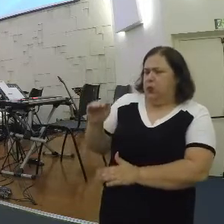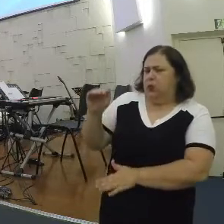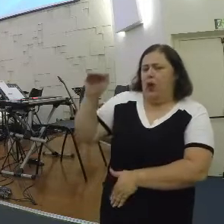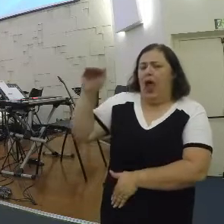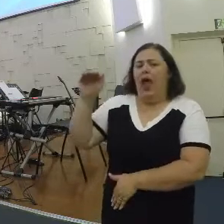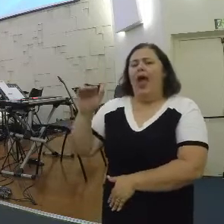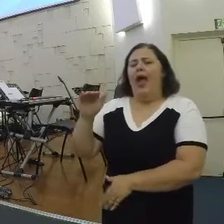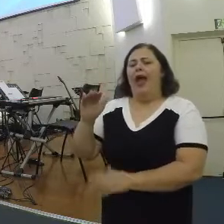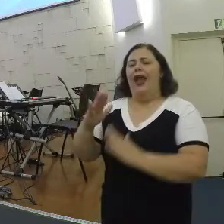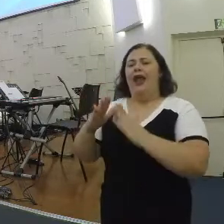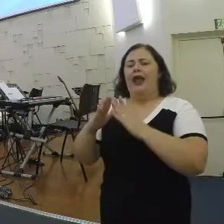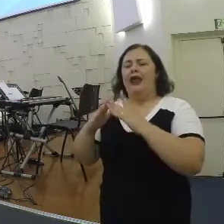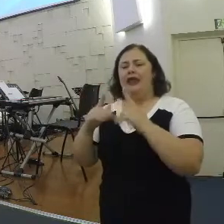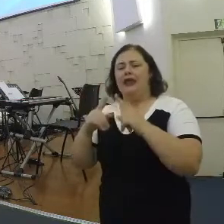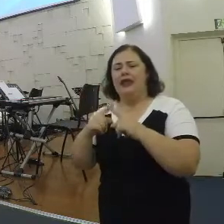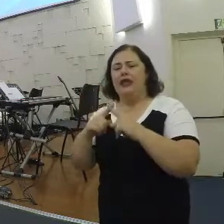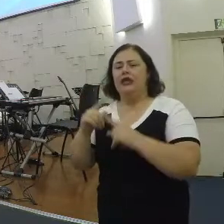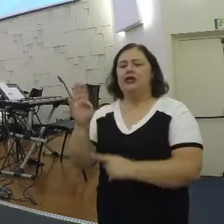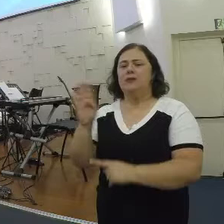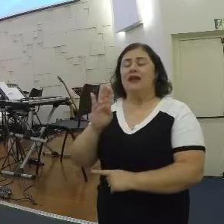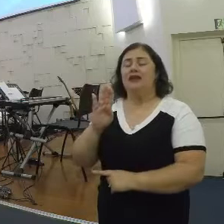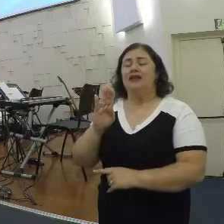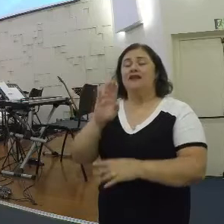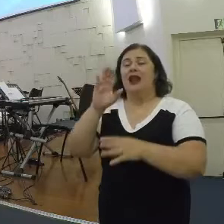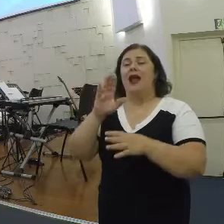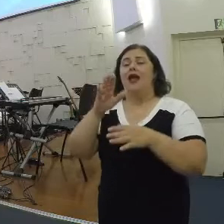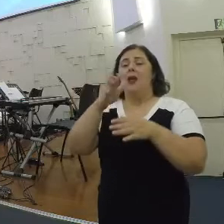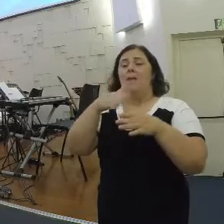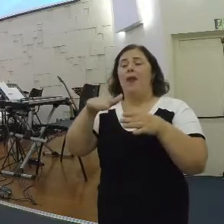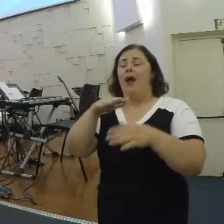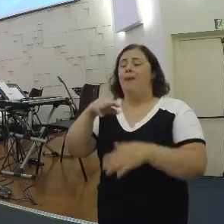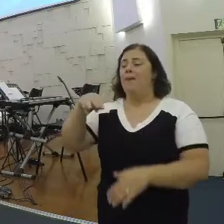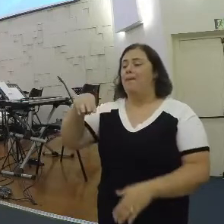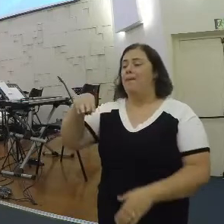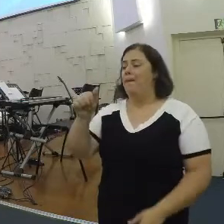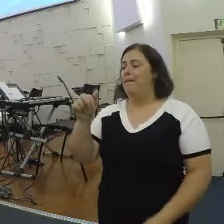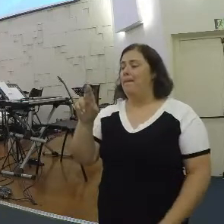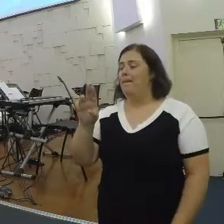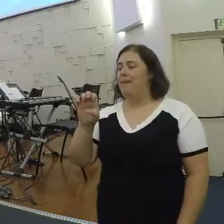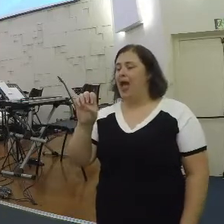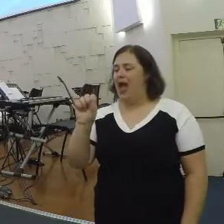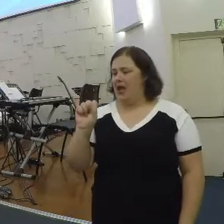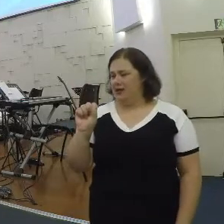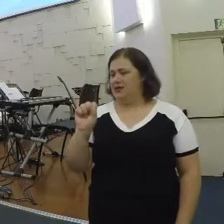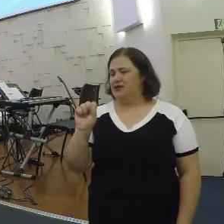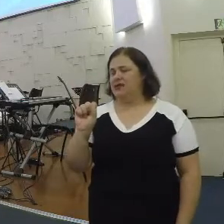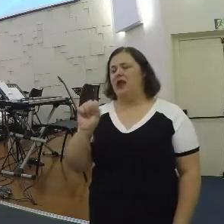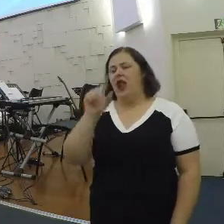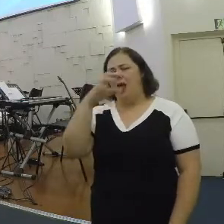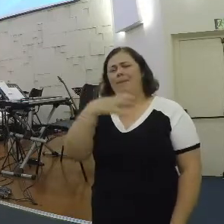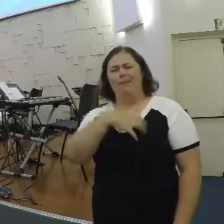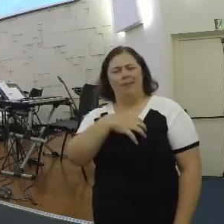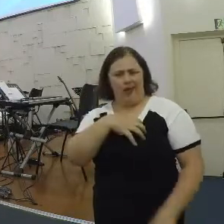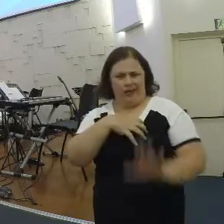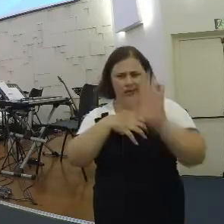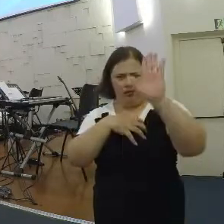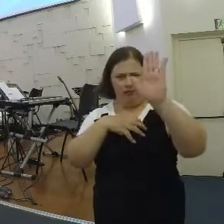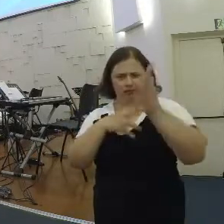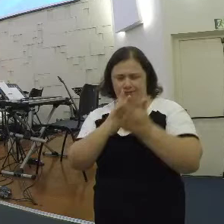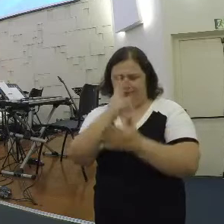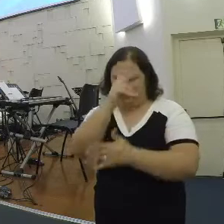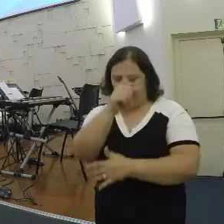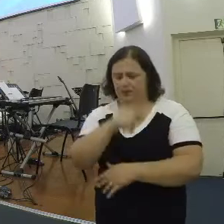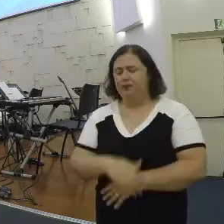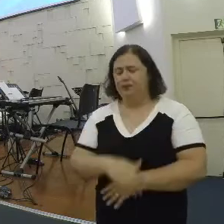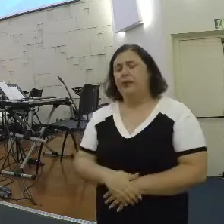Roma, e em Salvador. Roma é um bairro, e a Igreja Batista dos Mares também é uma igreja antiga, centenária. Ele